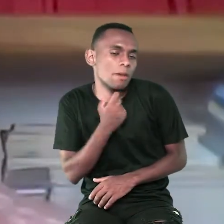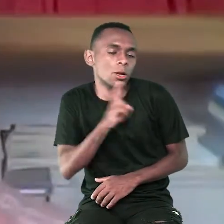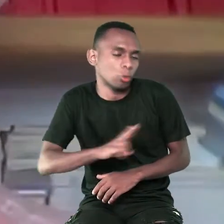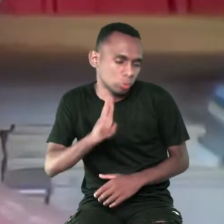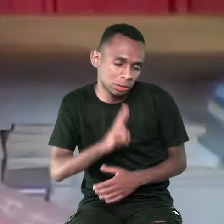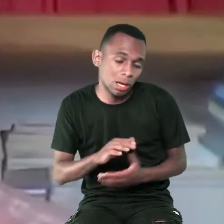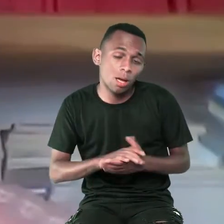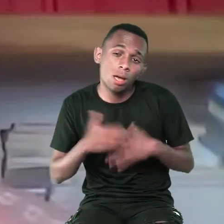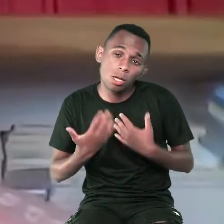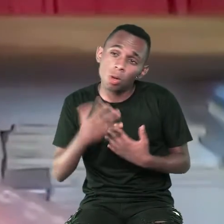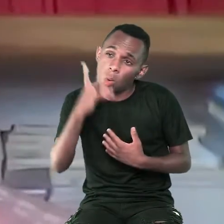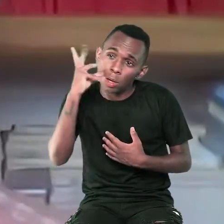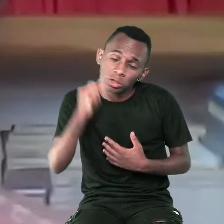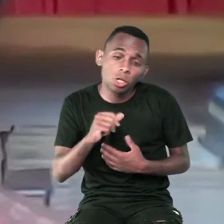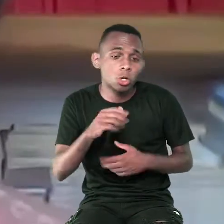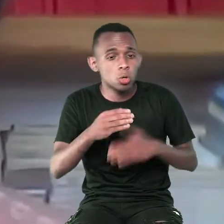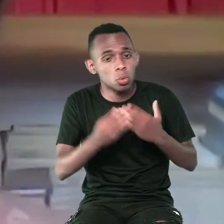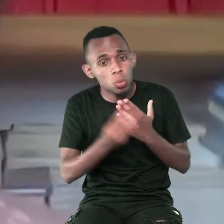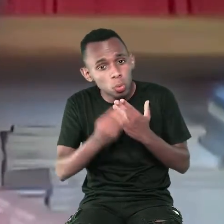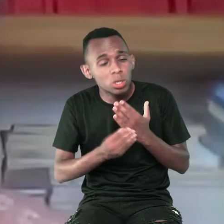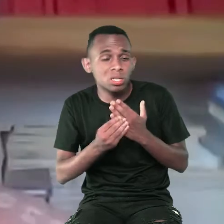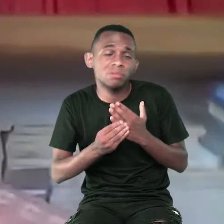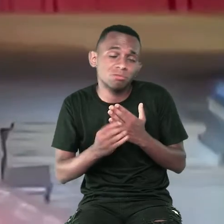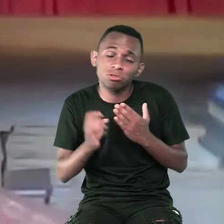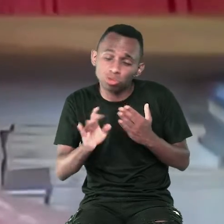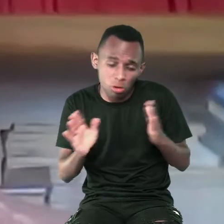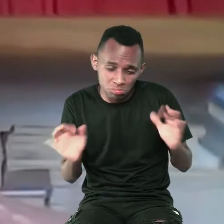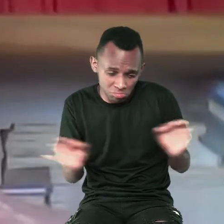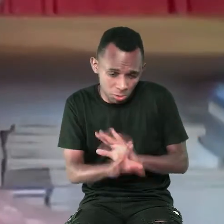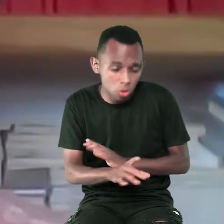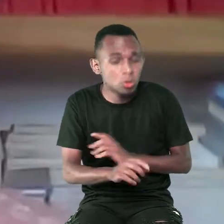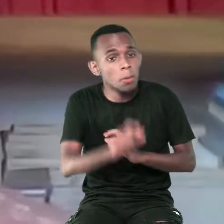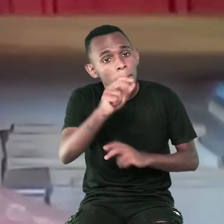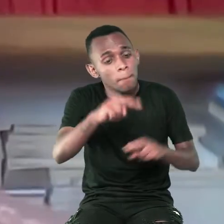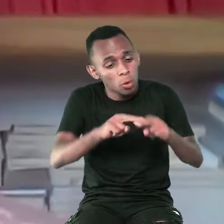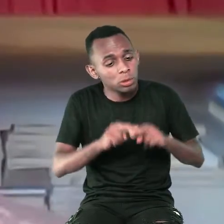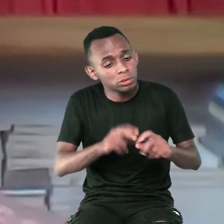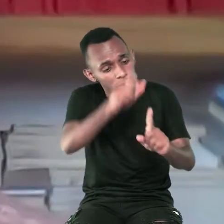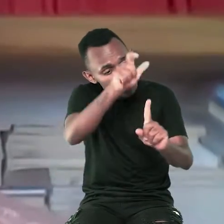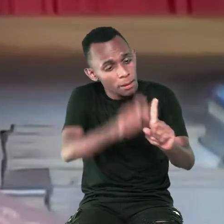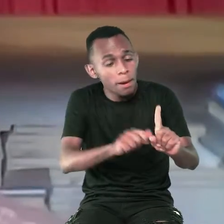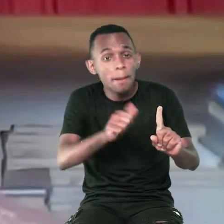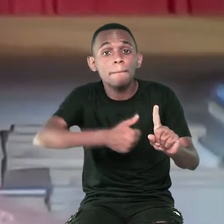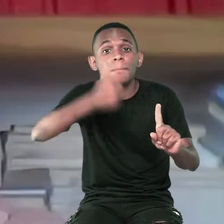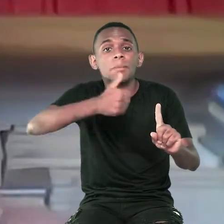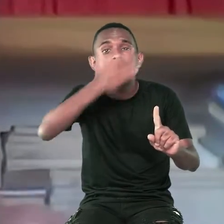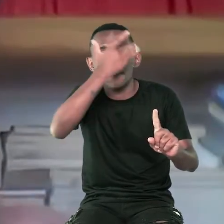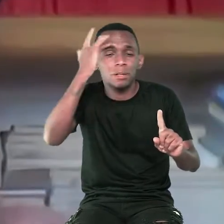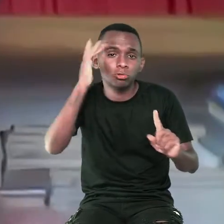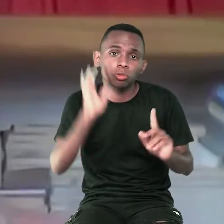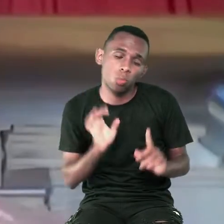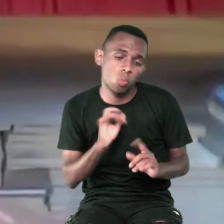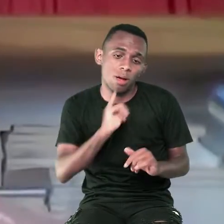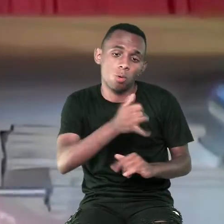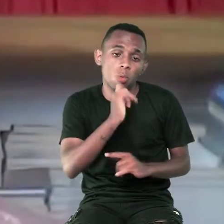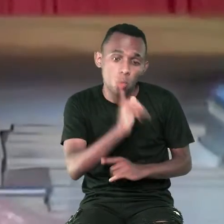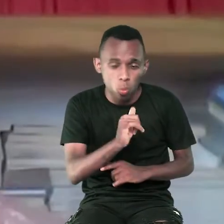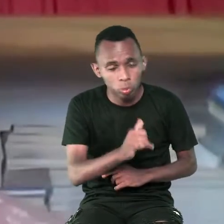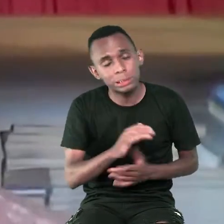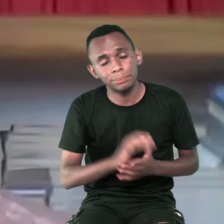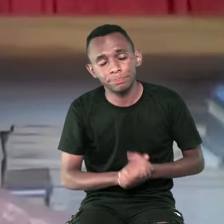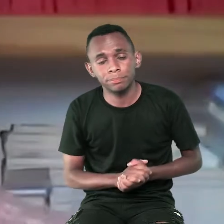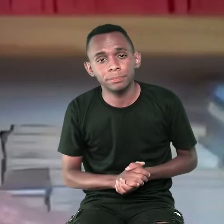eu achei que o livro seria só isso, então ele seria em primeira pessoa. Por isso que toda vez que ela fala, ela, né, está em primeira